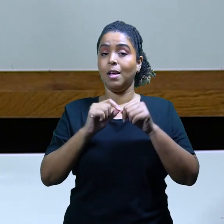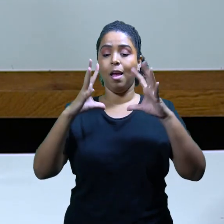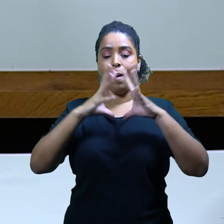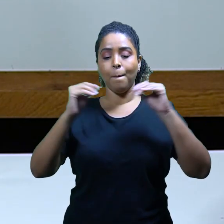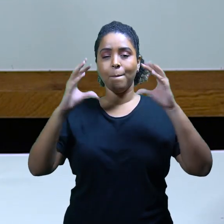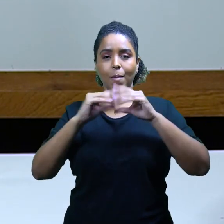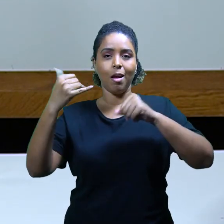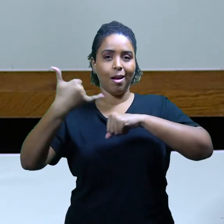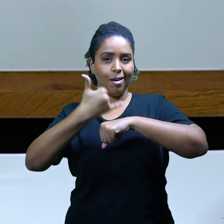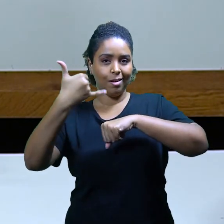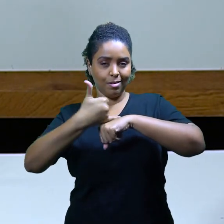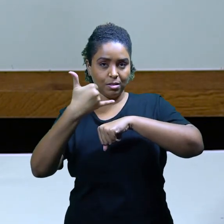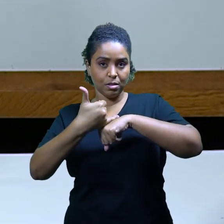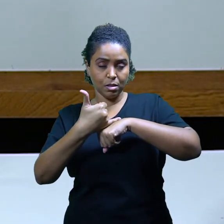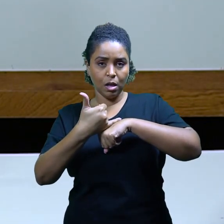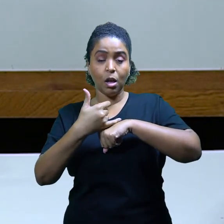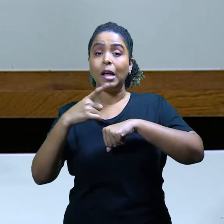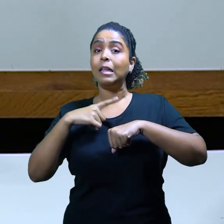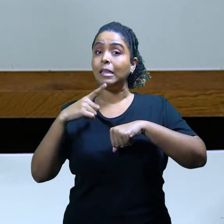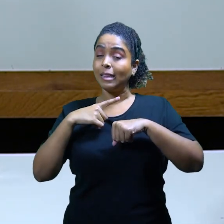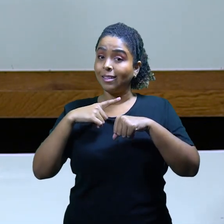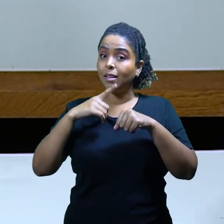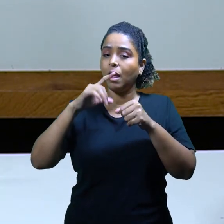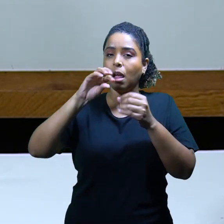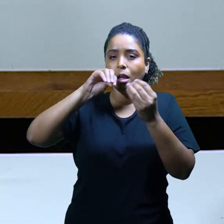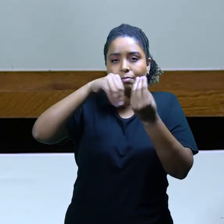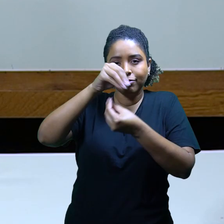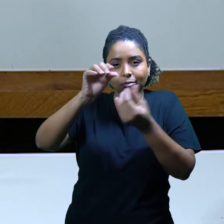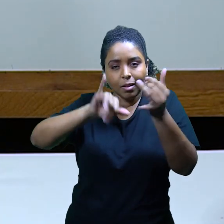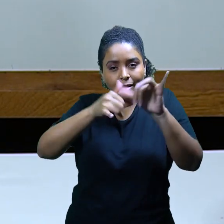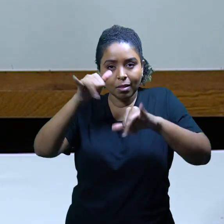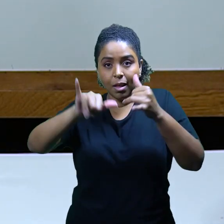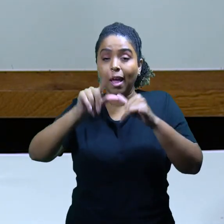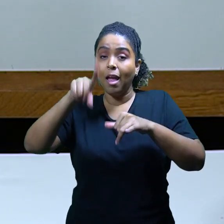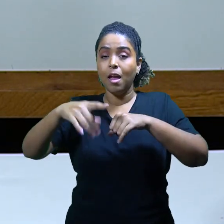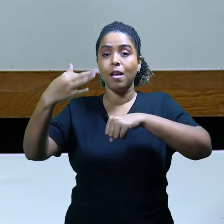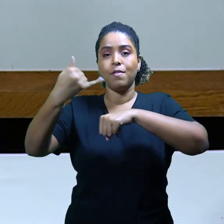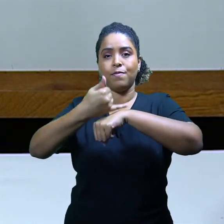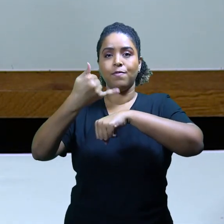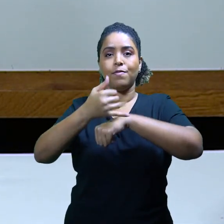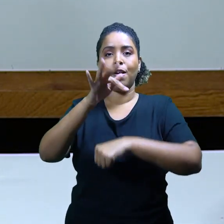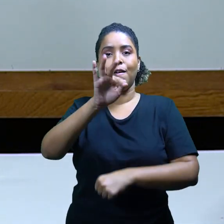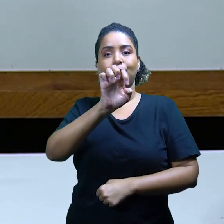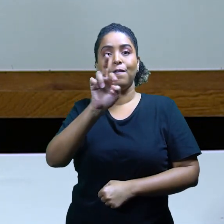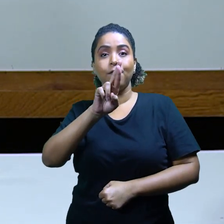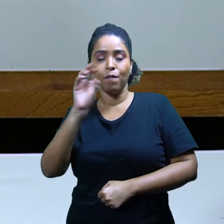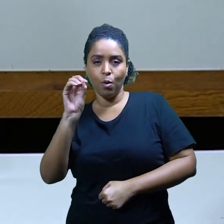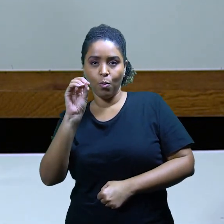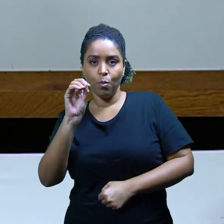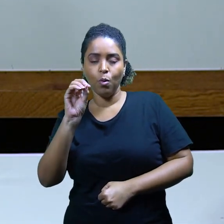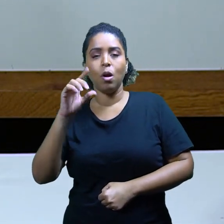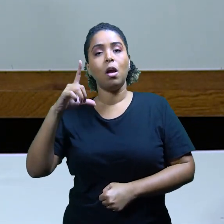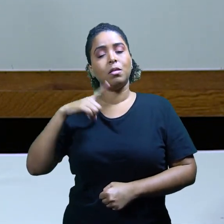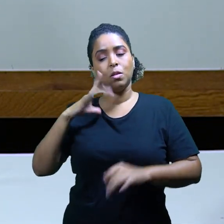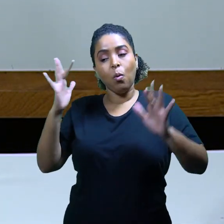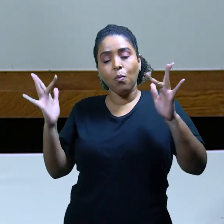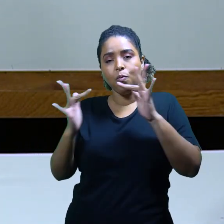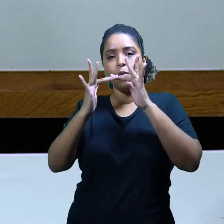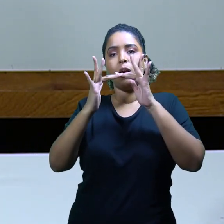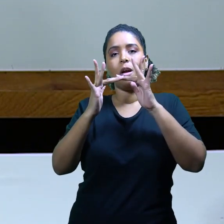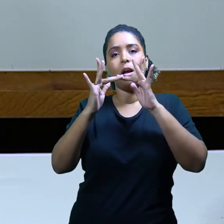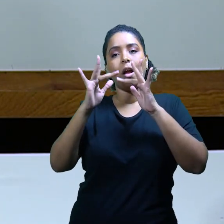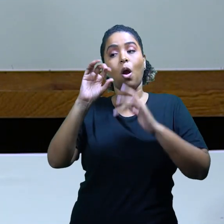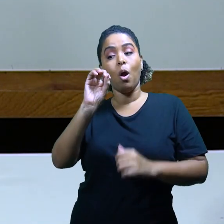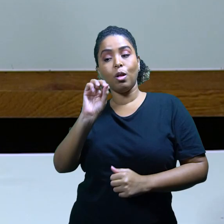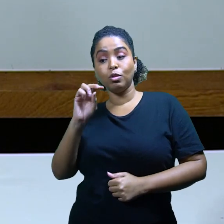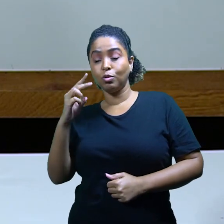química acontecer, a palha de aço. E a palha de aço, ela tem na sua composição ferro. E esse ferro, ao entrar em contato com